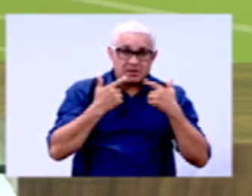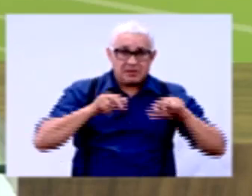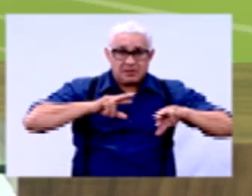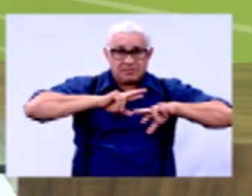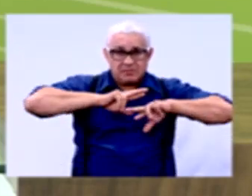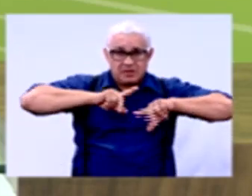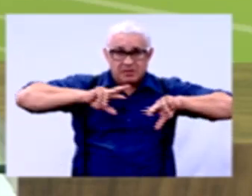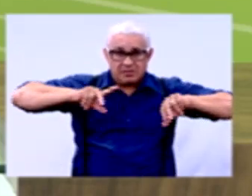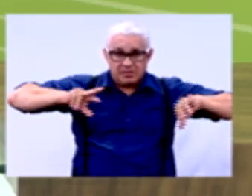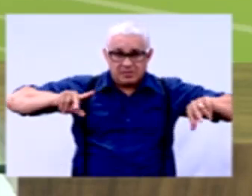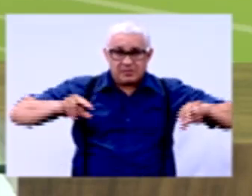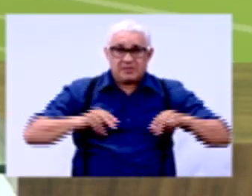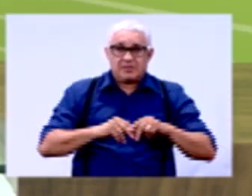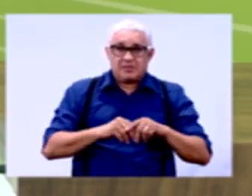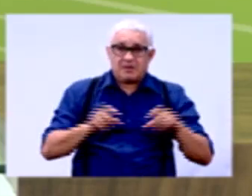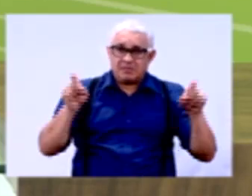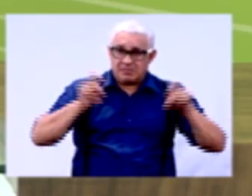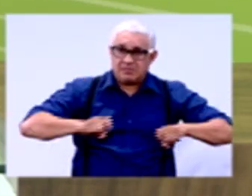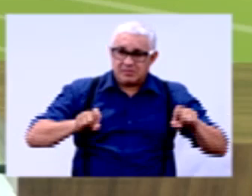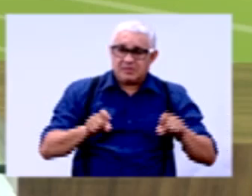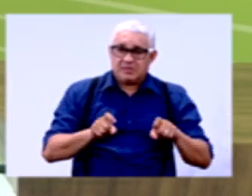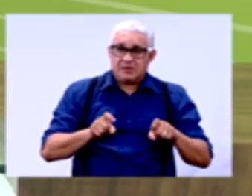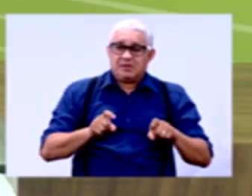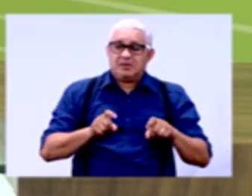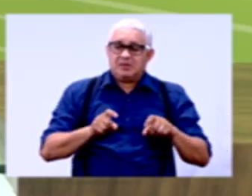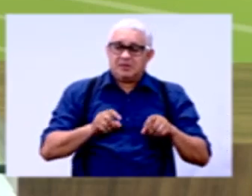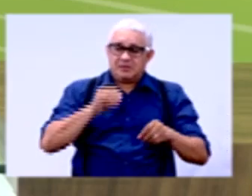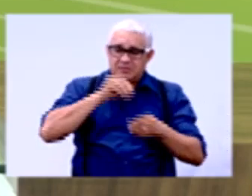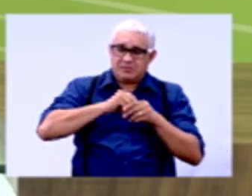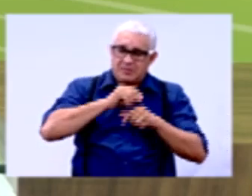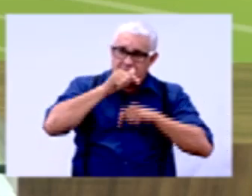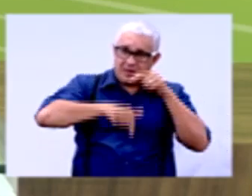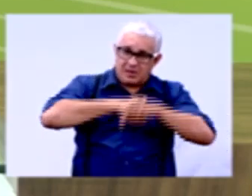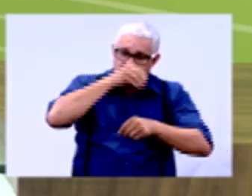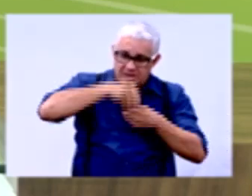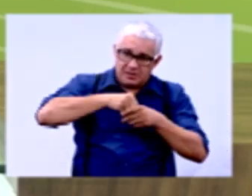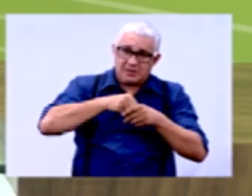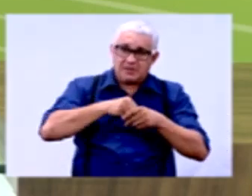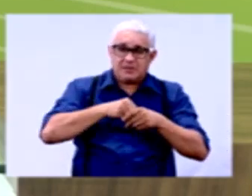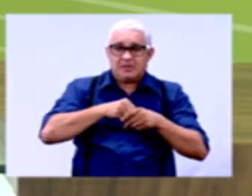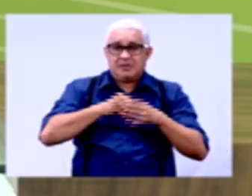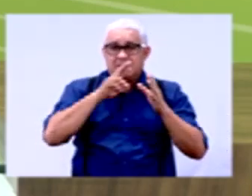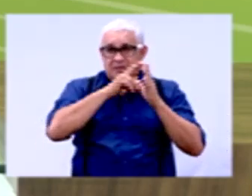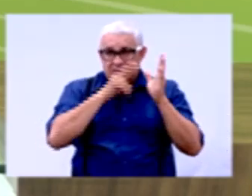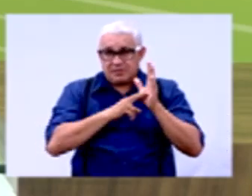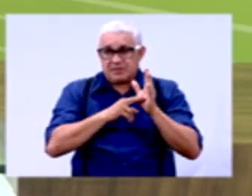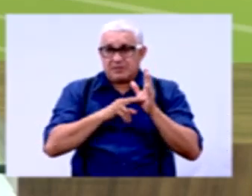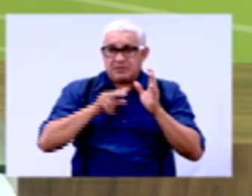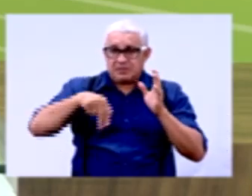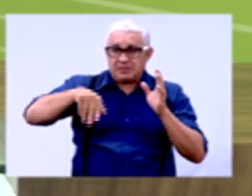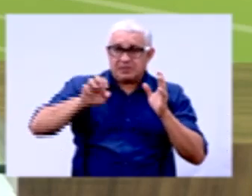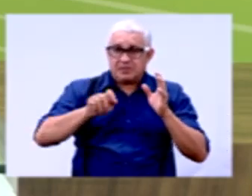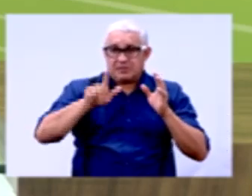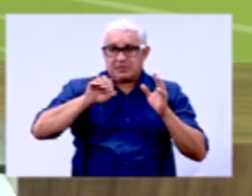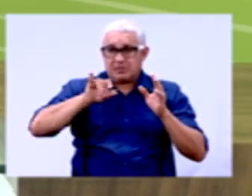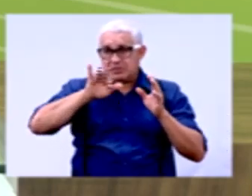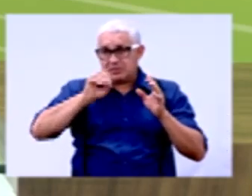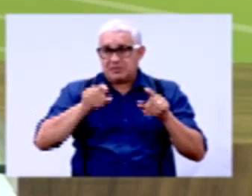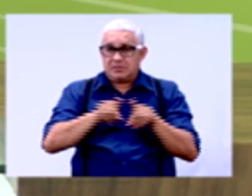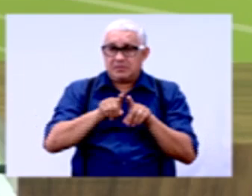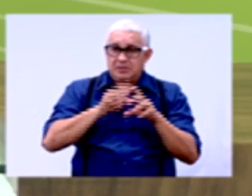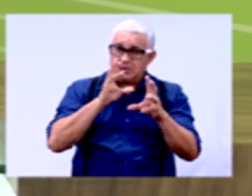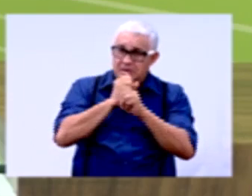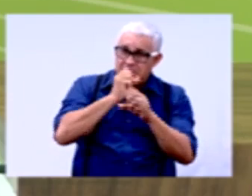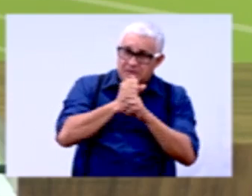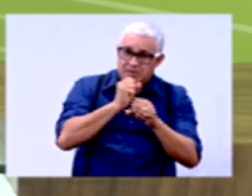que executavam o processamento de regras de negócio, de cálculo nos servidores.